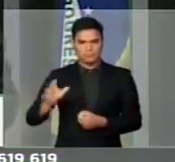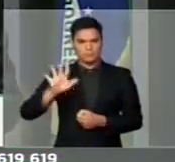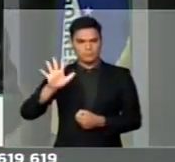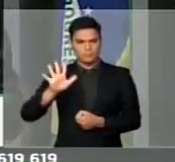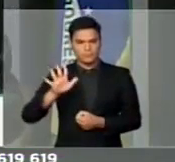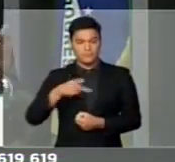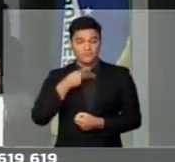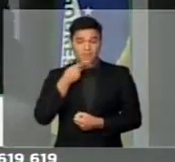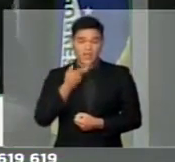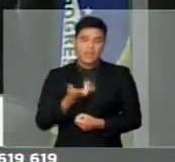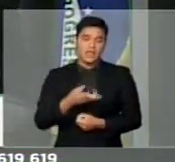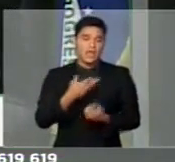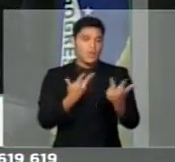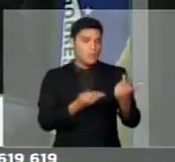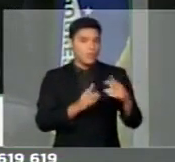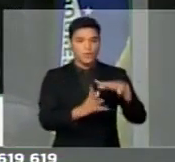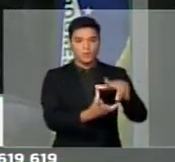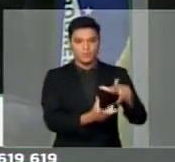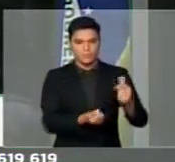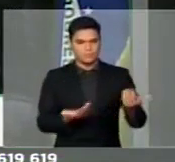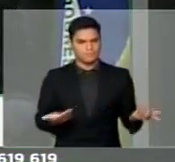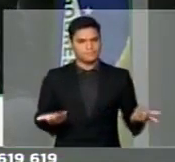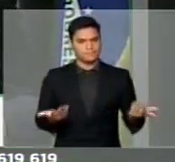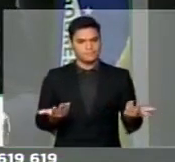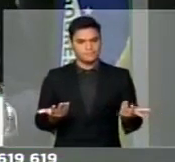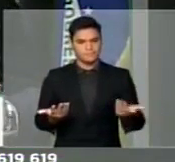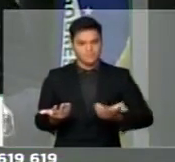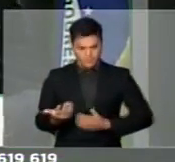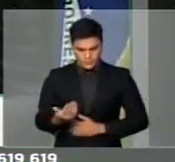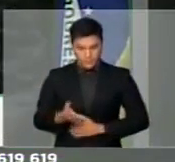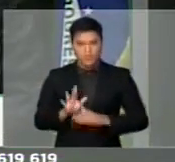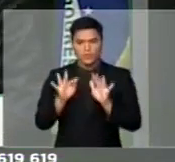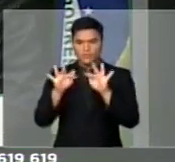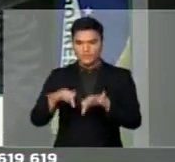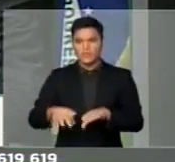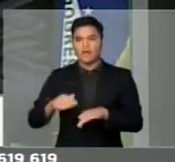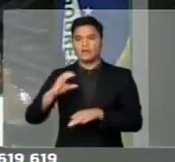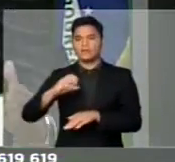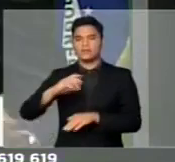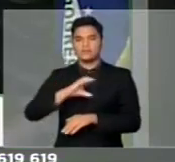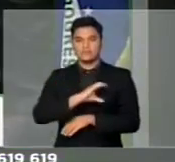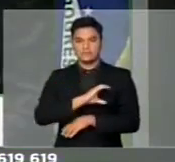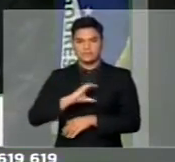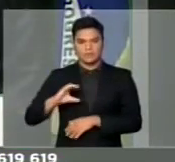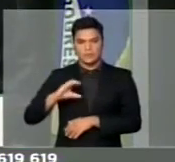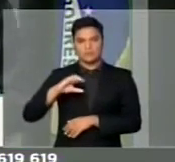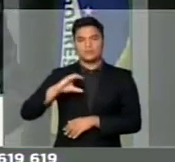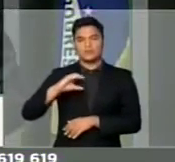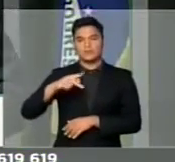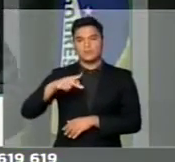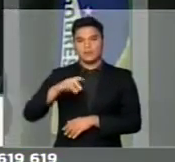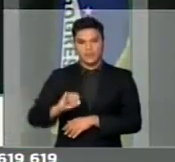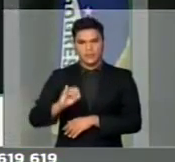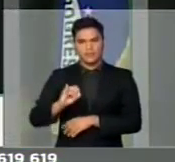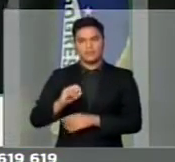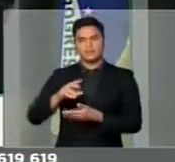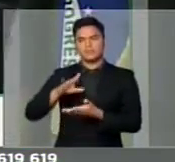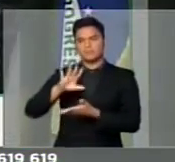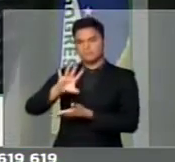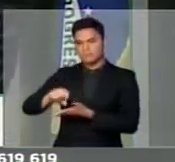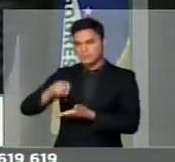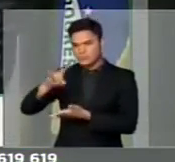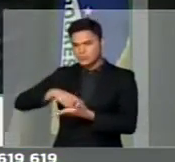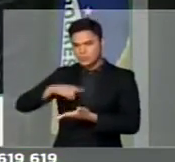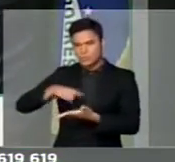internacional. E ao fim da CPI, senhor presidente, chegamos, obviamente, a conhecimento de todos esses documentos,